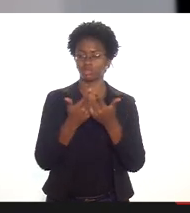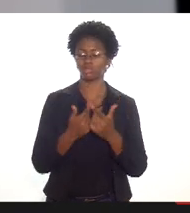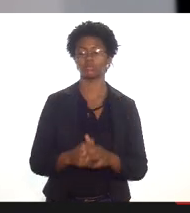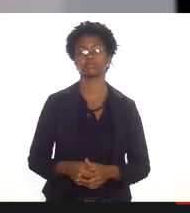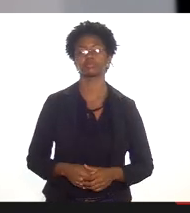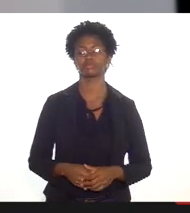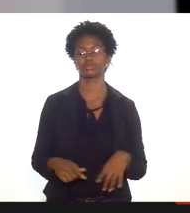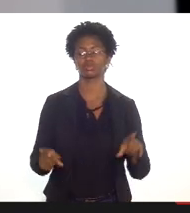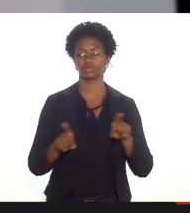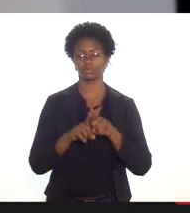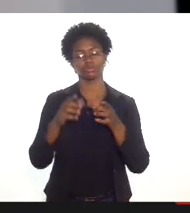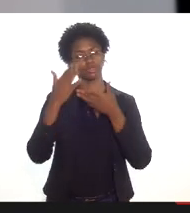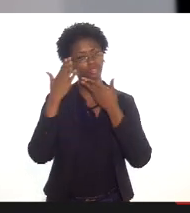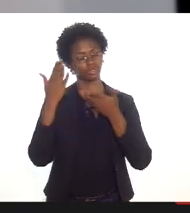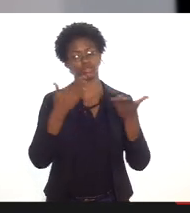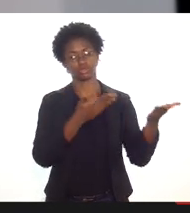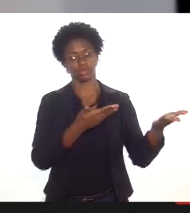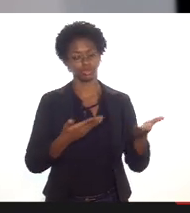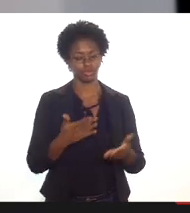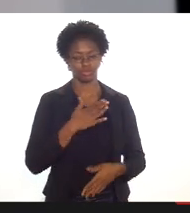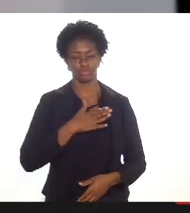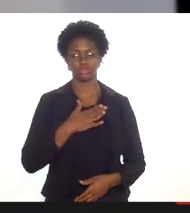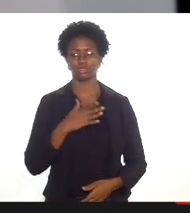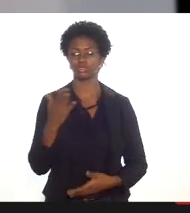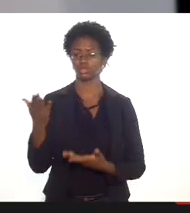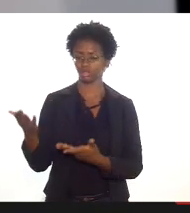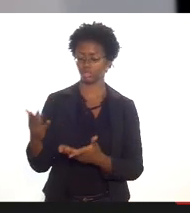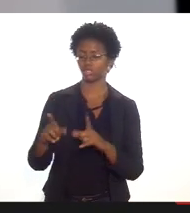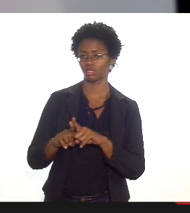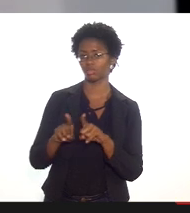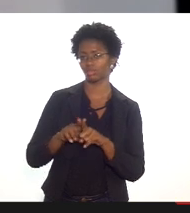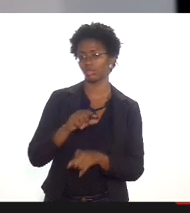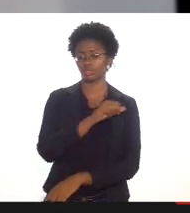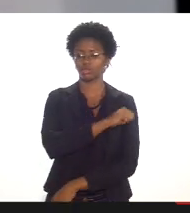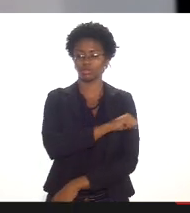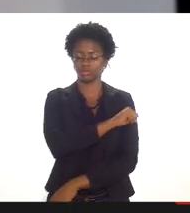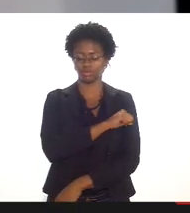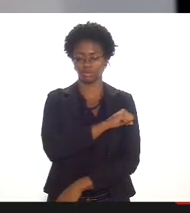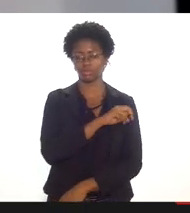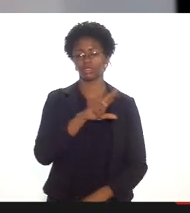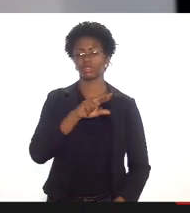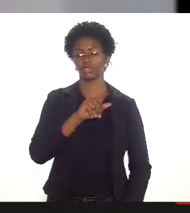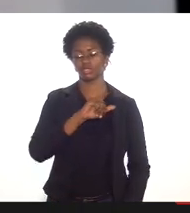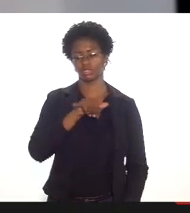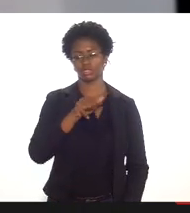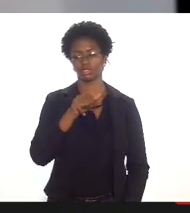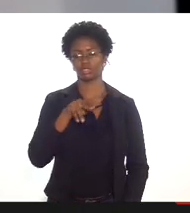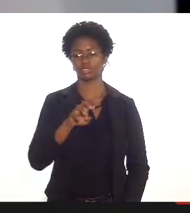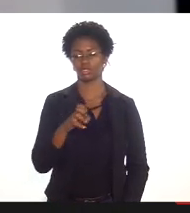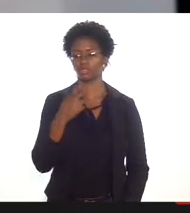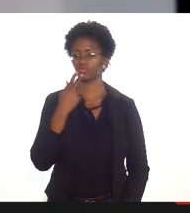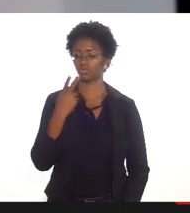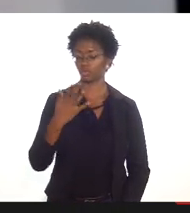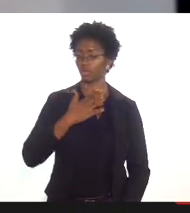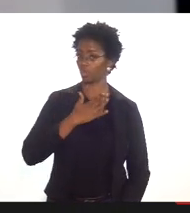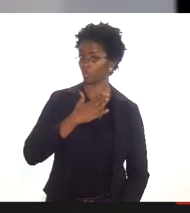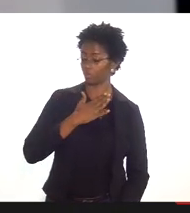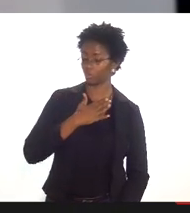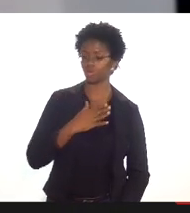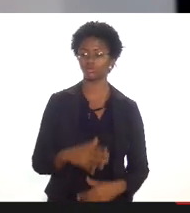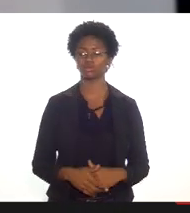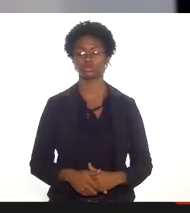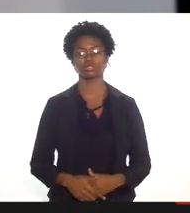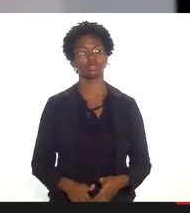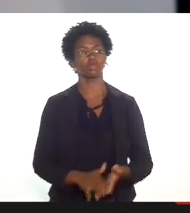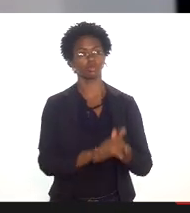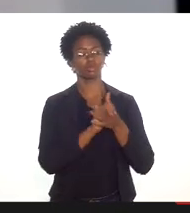Quero agradecer o convite, agradecer também a deputada Rejane, enfermeira Rejane, que falou diretamente comigo. Quero